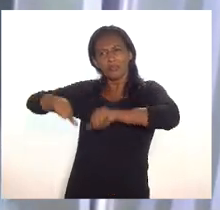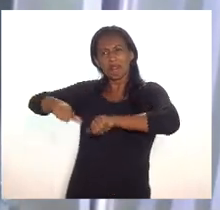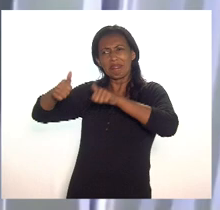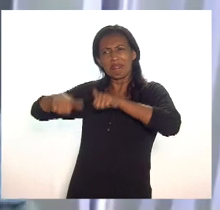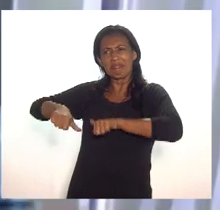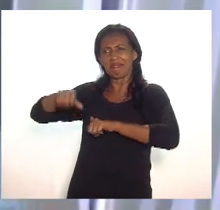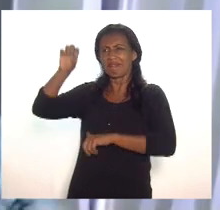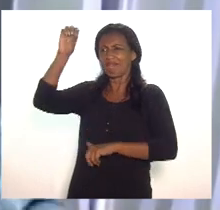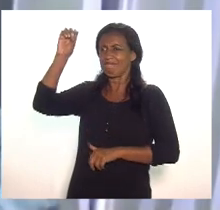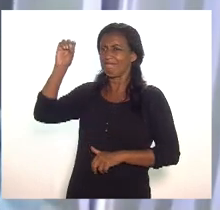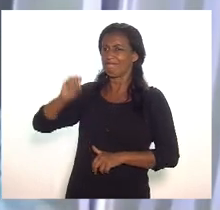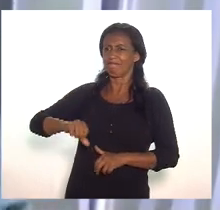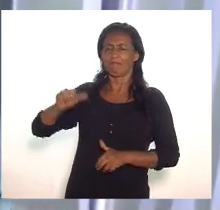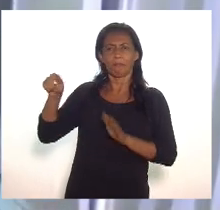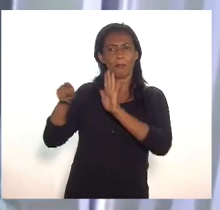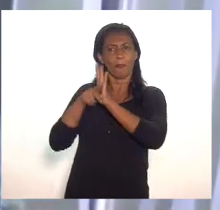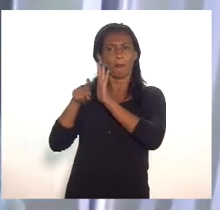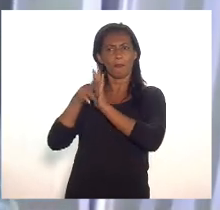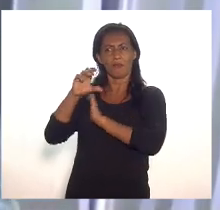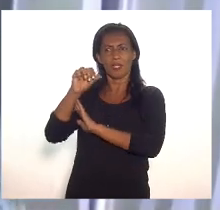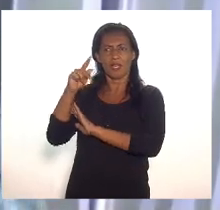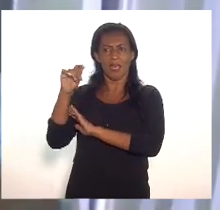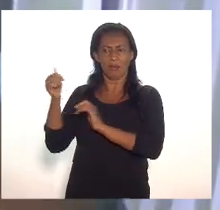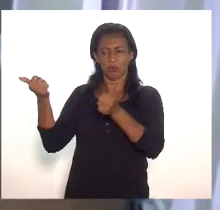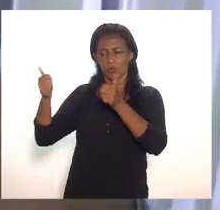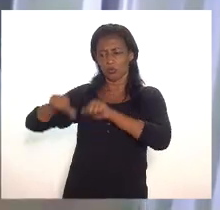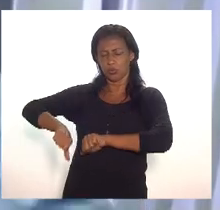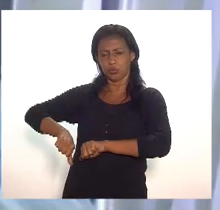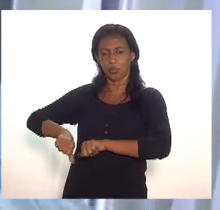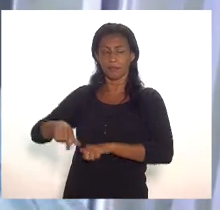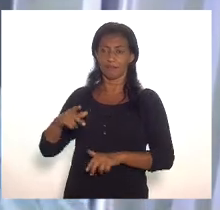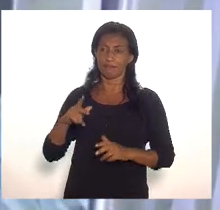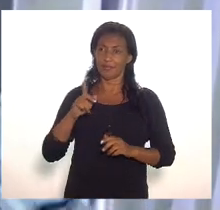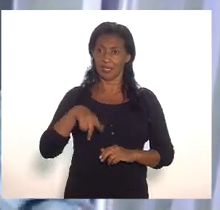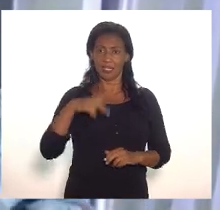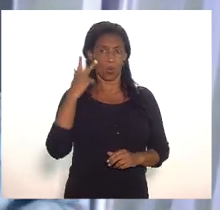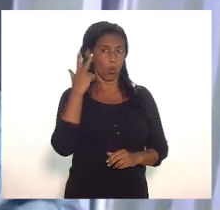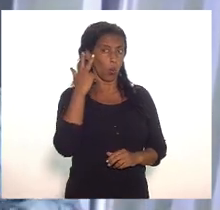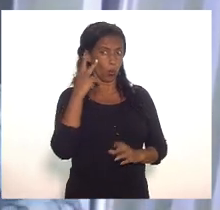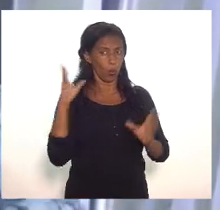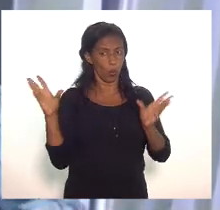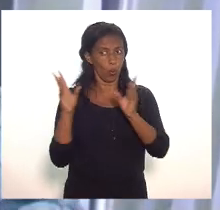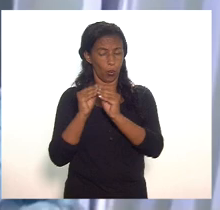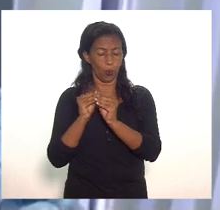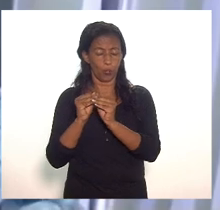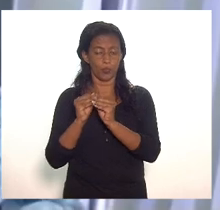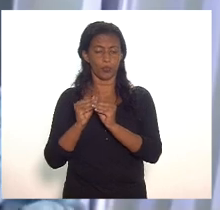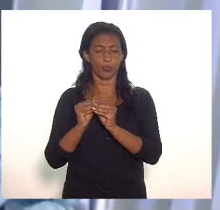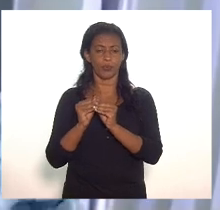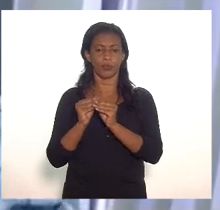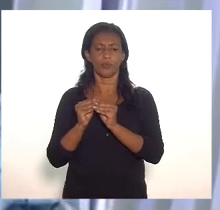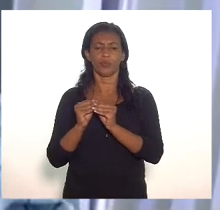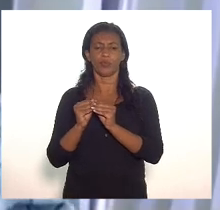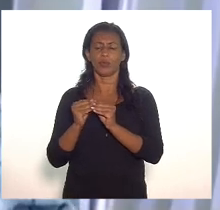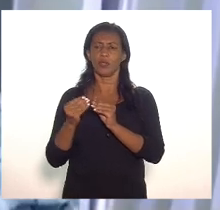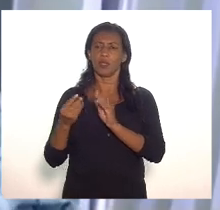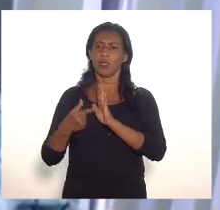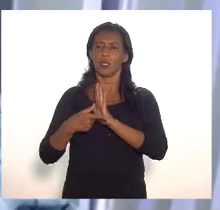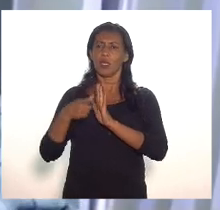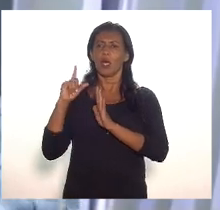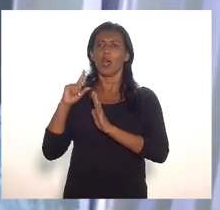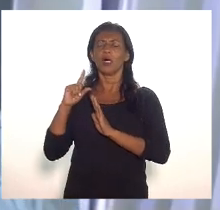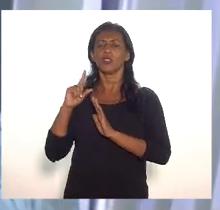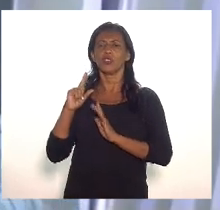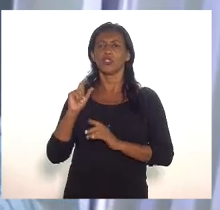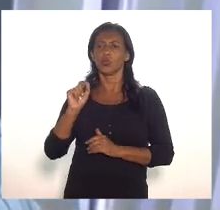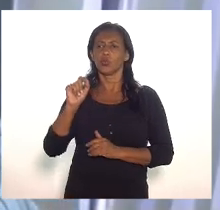avaliado pela própria CAPES. E, curiosamente, e aí concluo, deputada Mata Rocha, na véspera da saída do